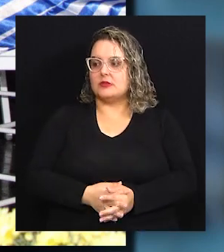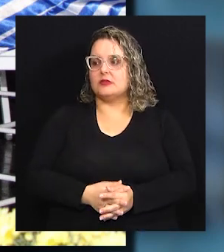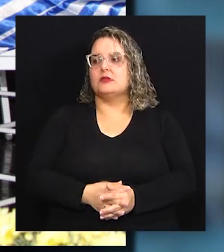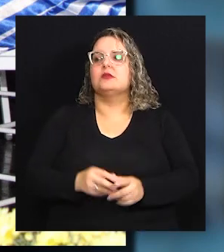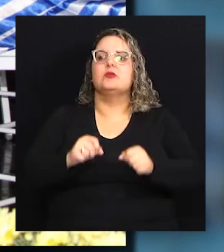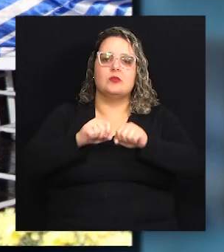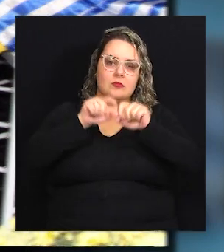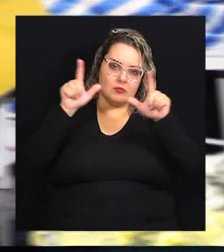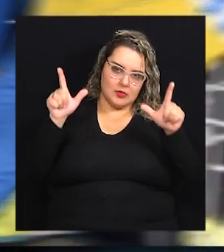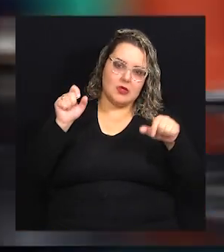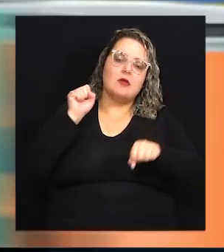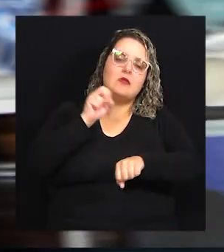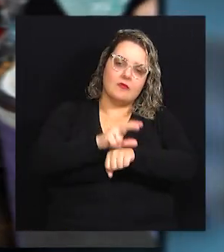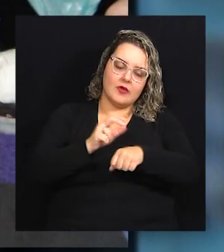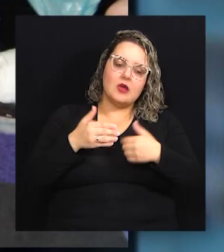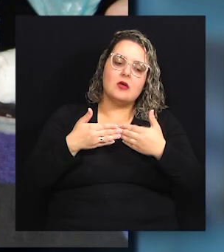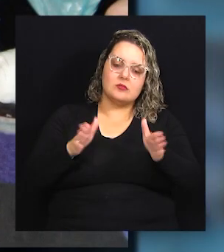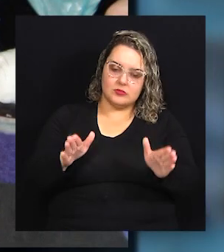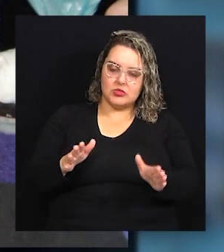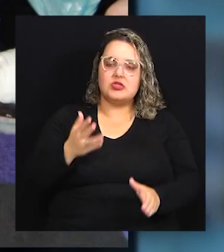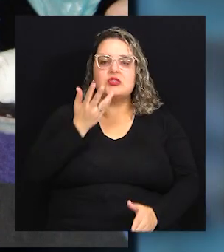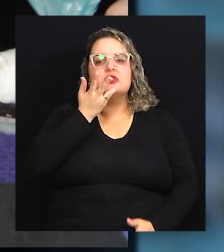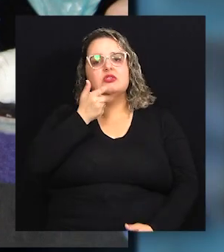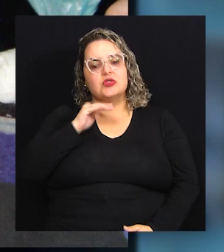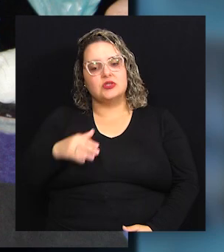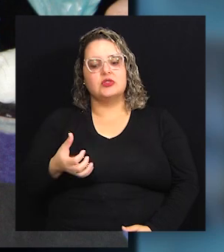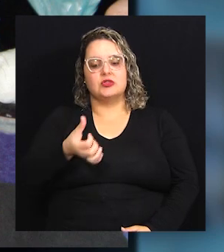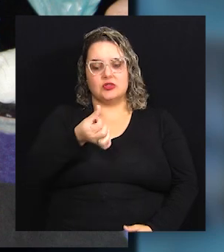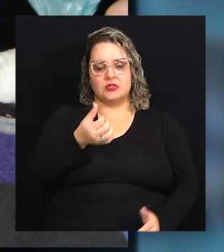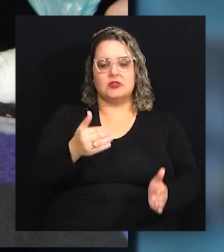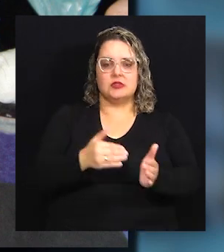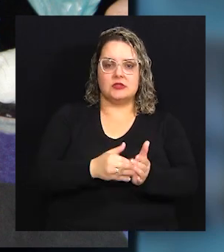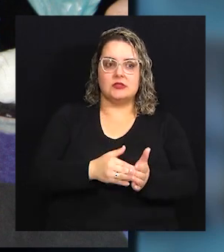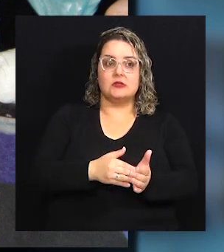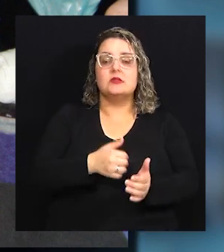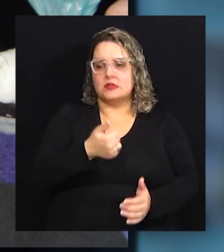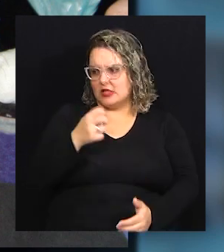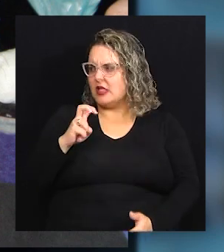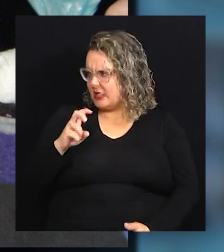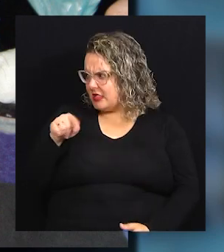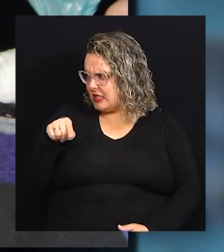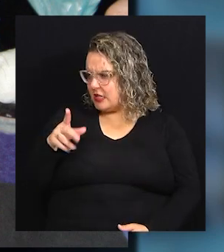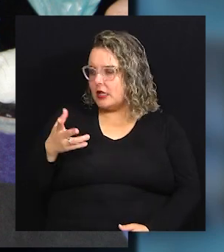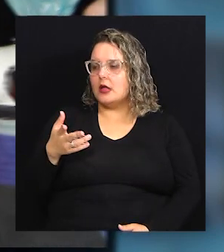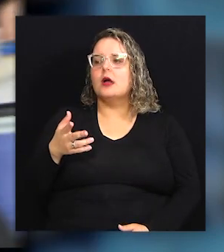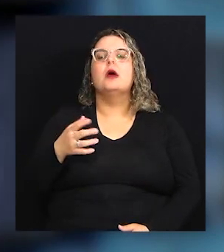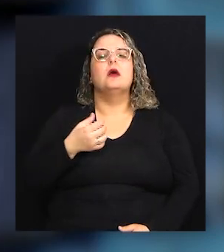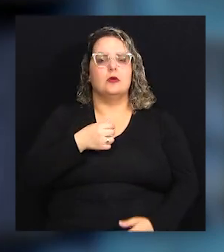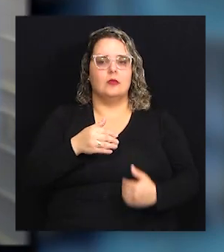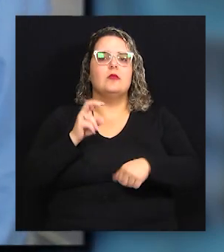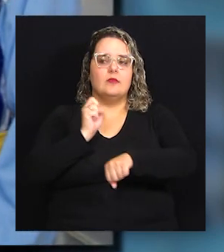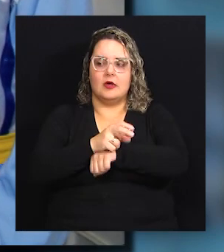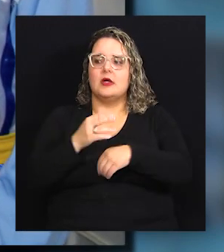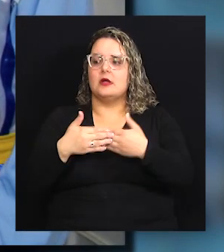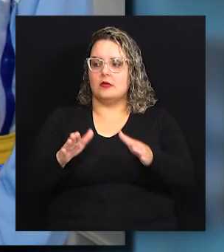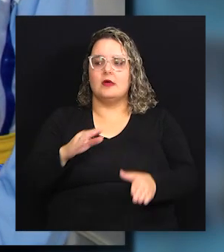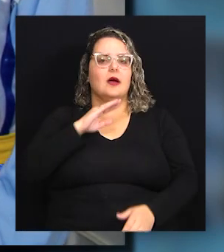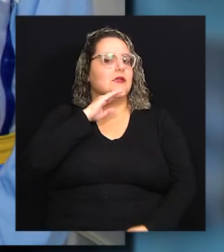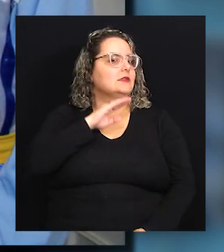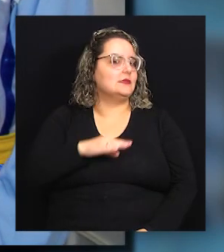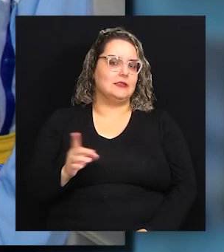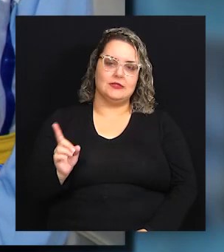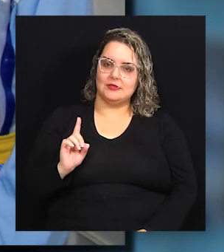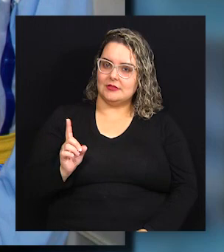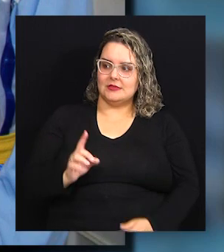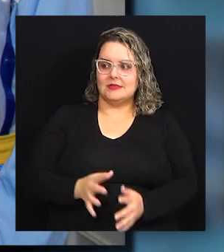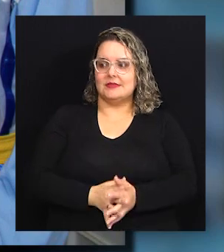mais pessoas? No período da manhã a gente tá com vagas abertas para crianças de 6 a 15, né? A gente tá com vagas